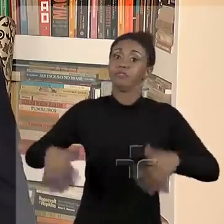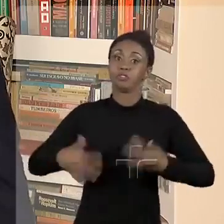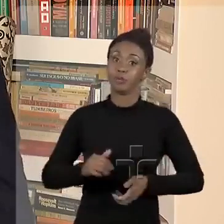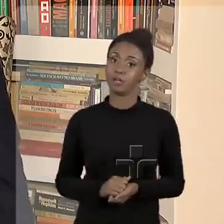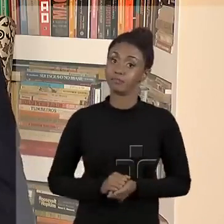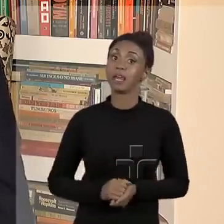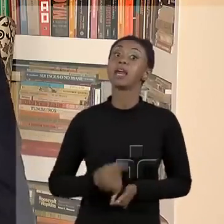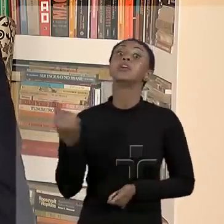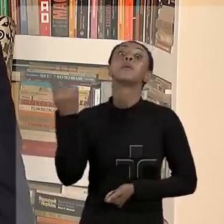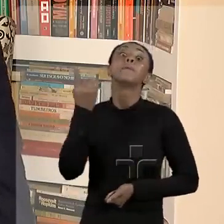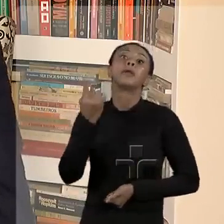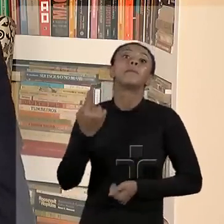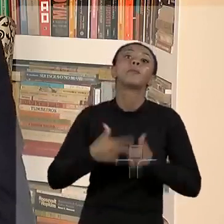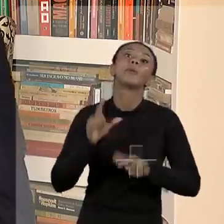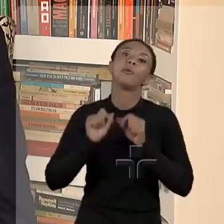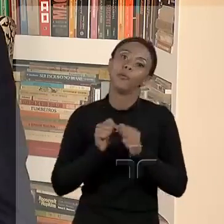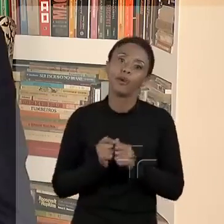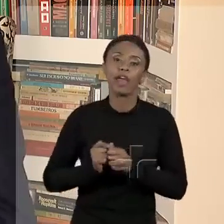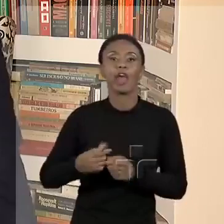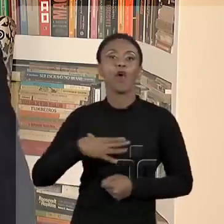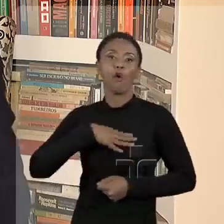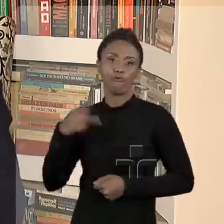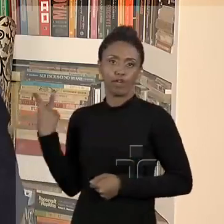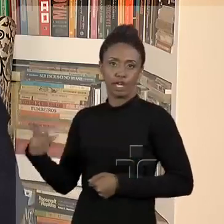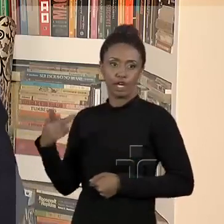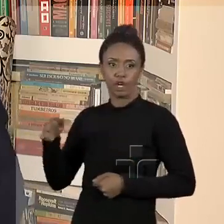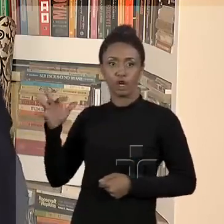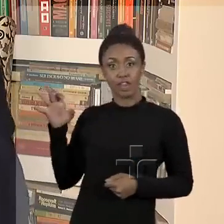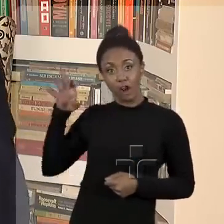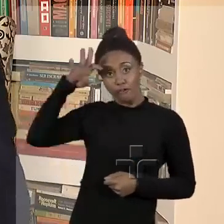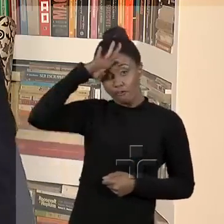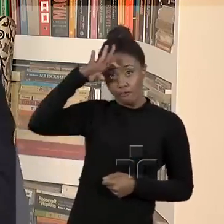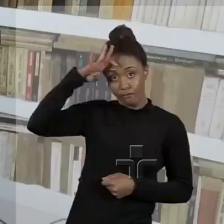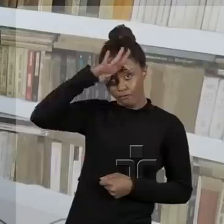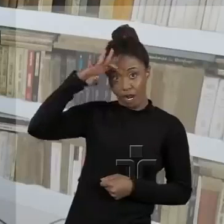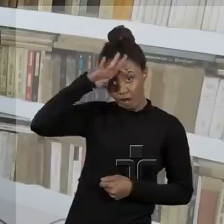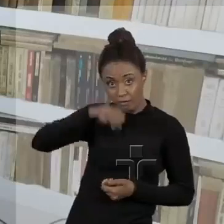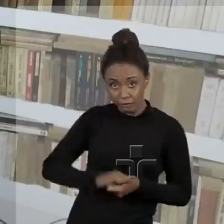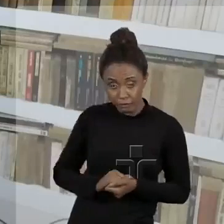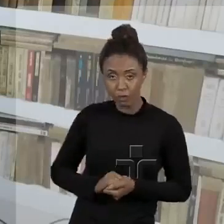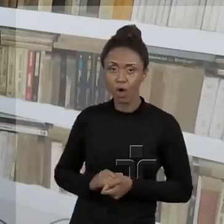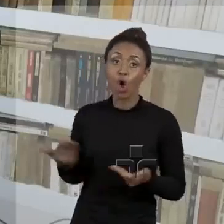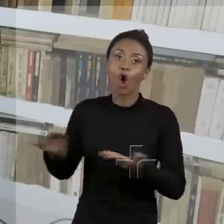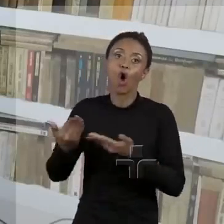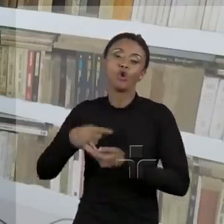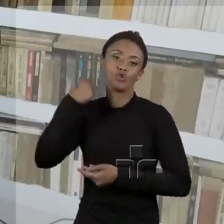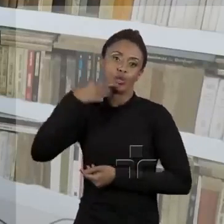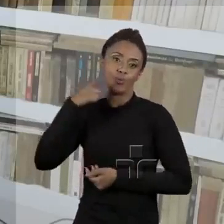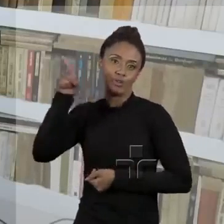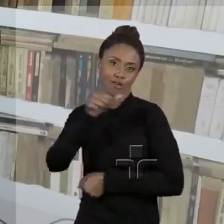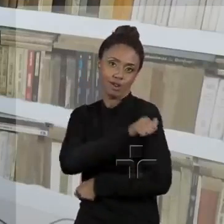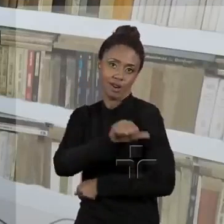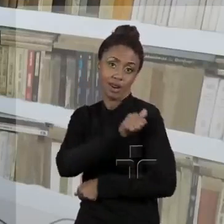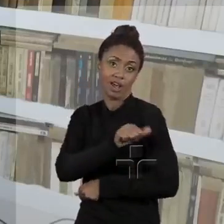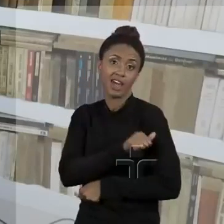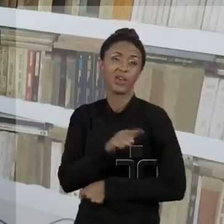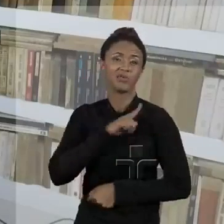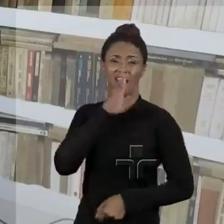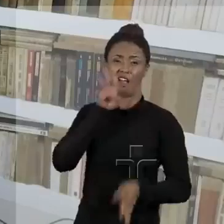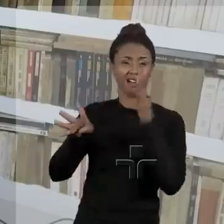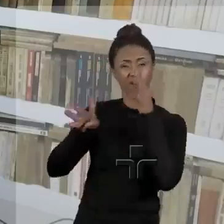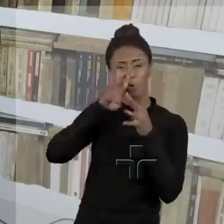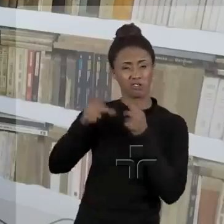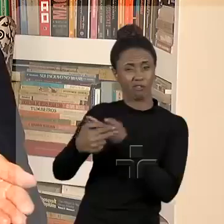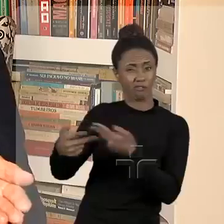primeira questão envolve o filho do presidente, Flávio Bolsonaro, hoje senador, à época deputado no Rio de Janeiro, e as acusações que pesam sobre